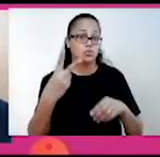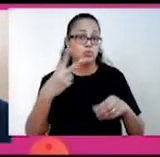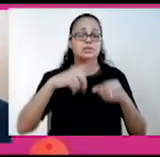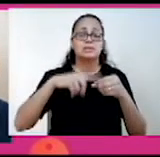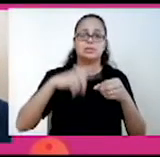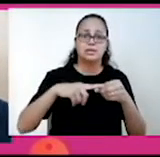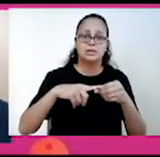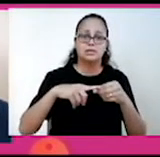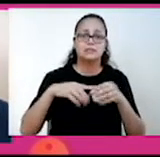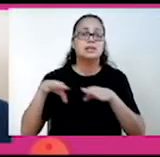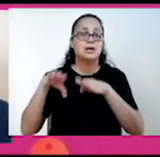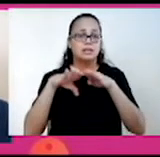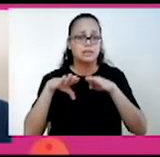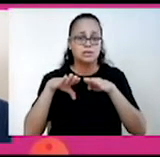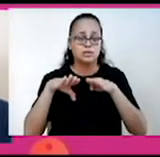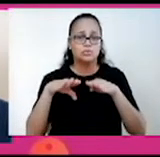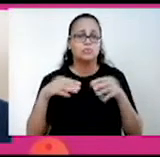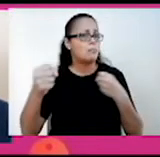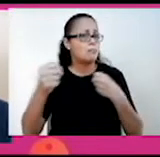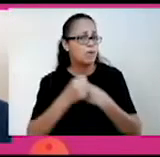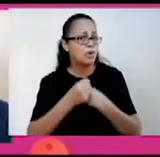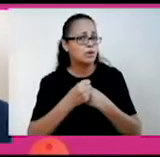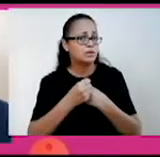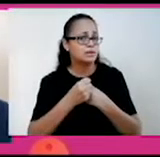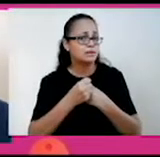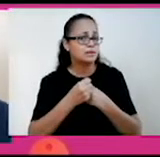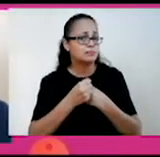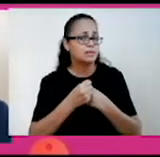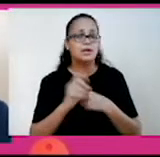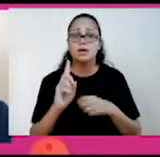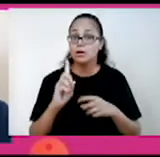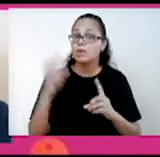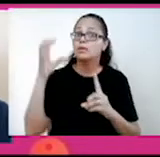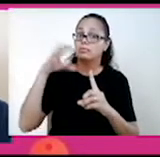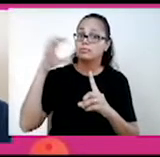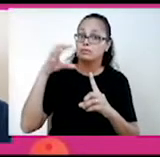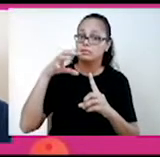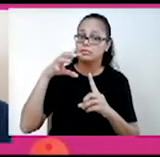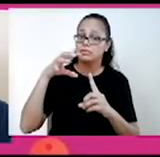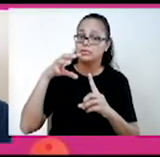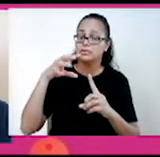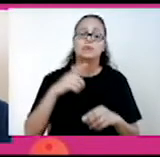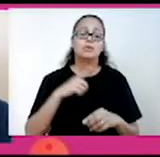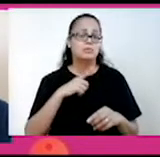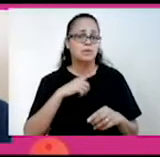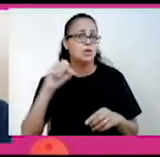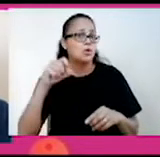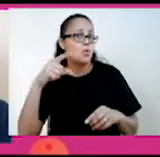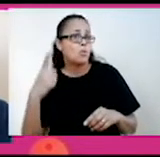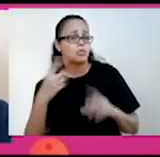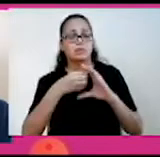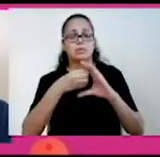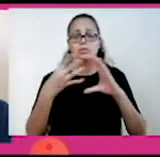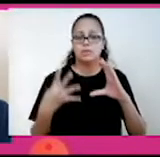a latitude, né? Muito próxima, né? Mas não é só a latitude que influencia, né? Existem outras questões.